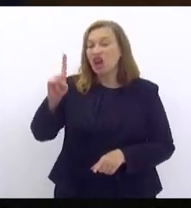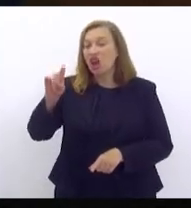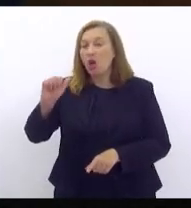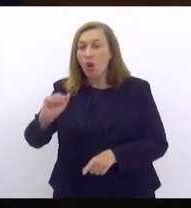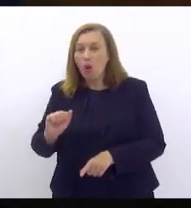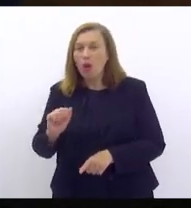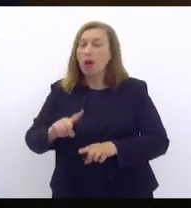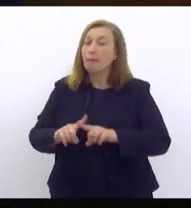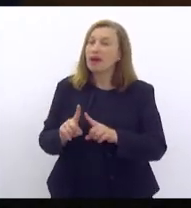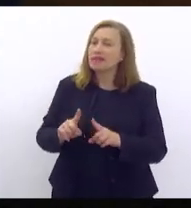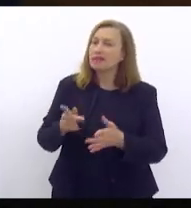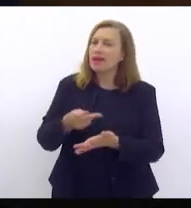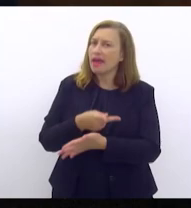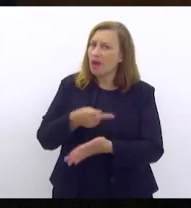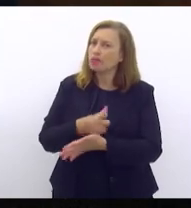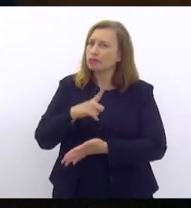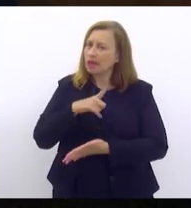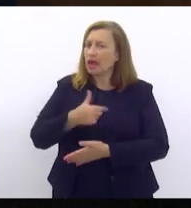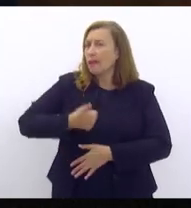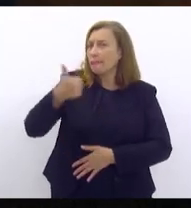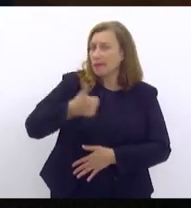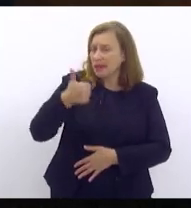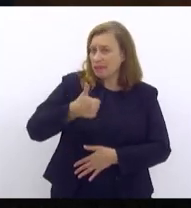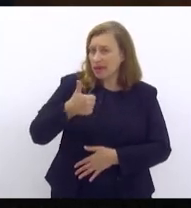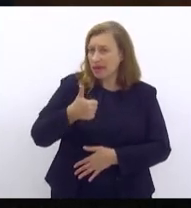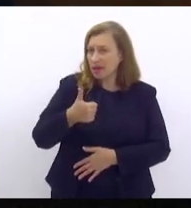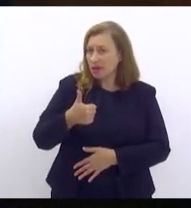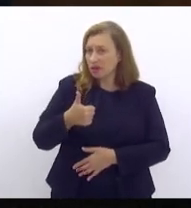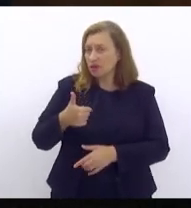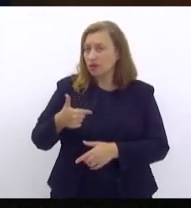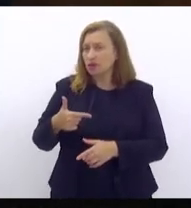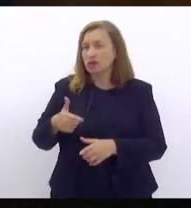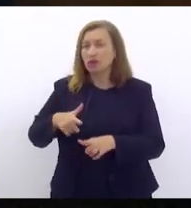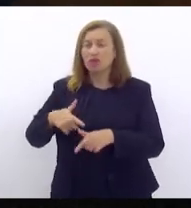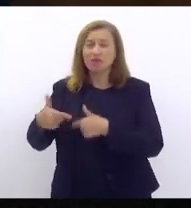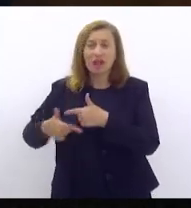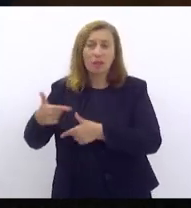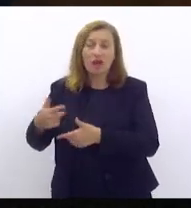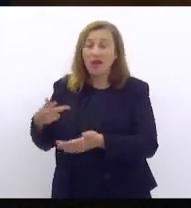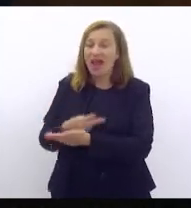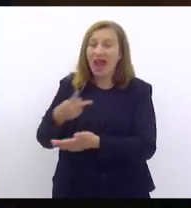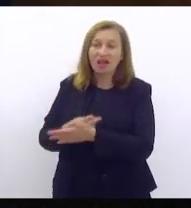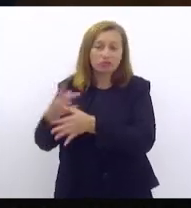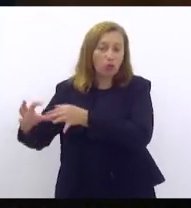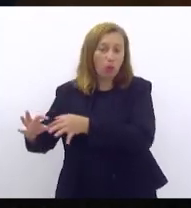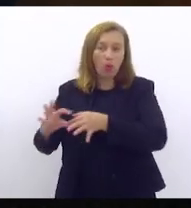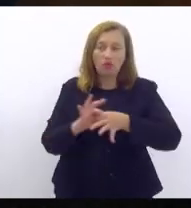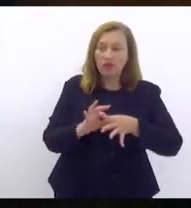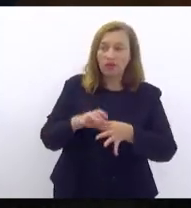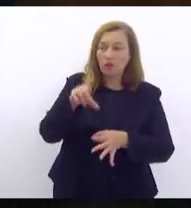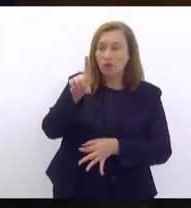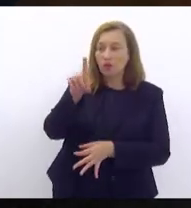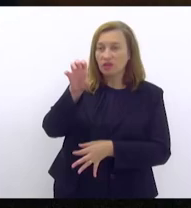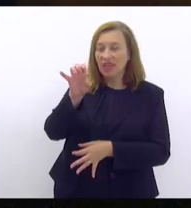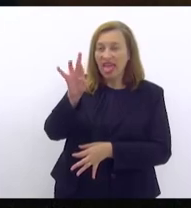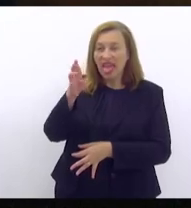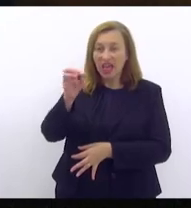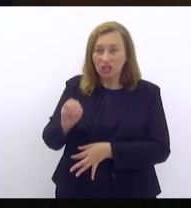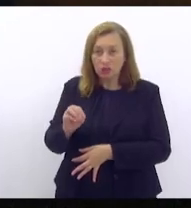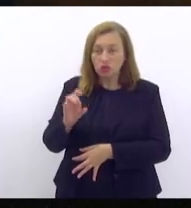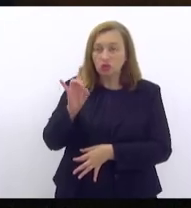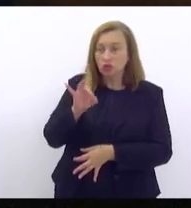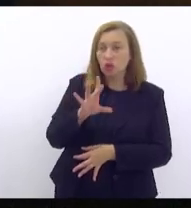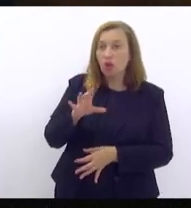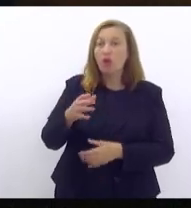diversas irregularidades. Primeiro que as operações são ilegais porque não existe convênio com o Detro. O Detro só tem que fiscalizar carro de